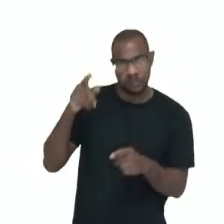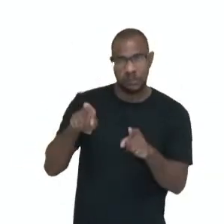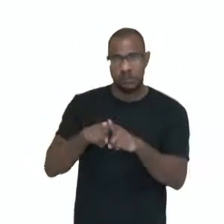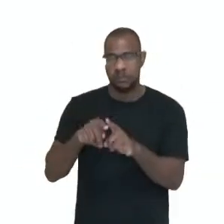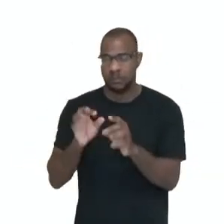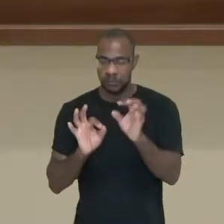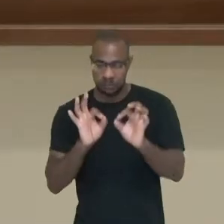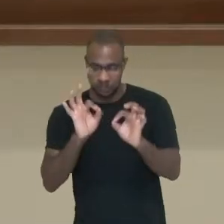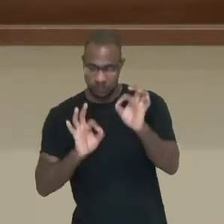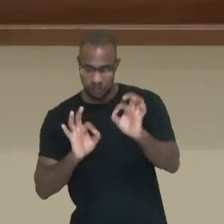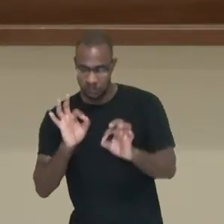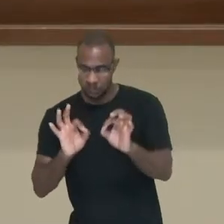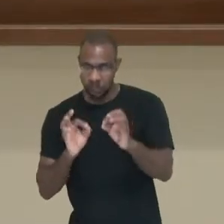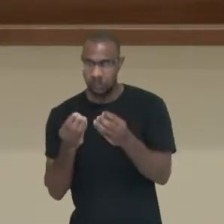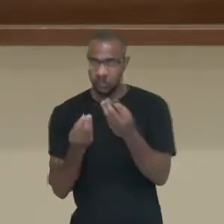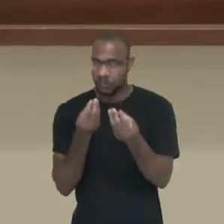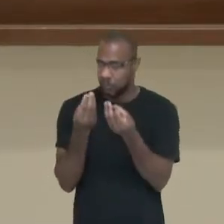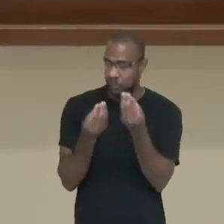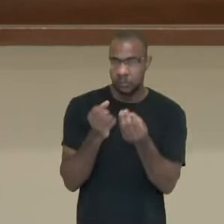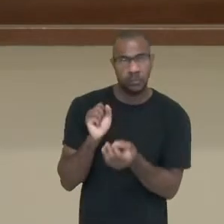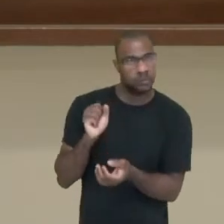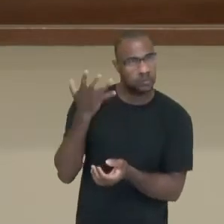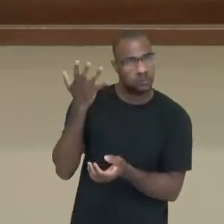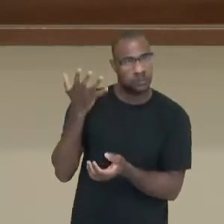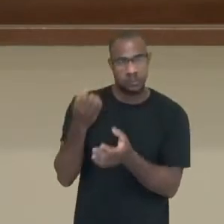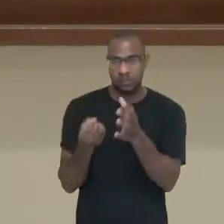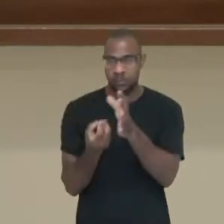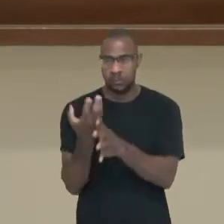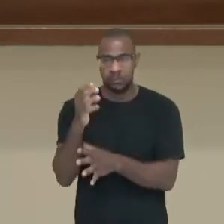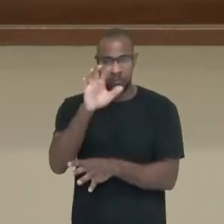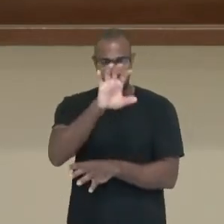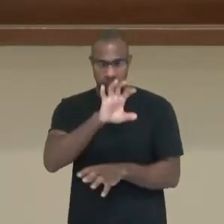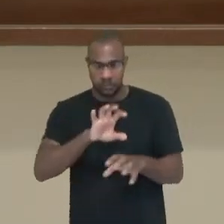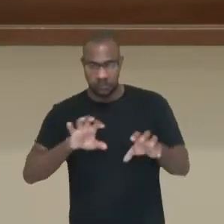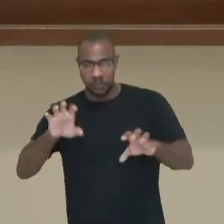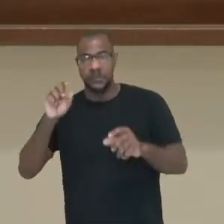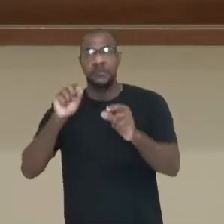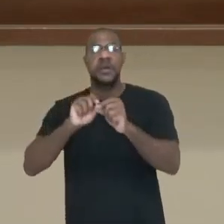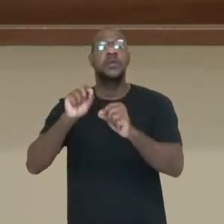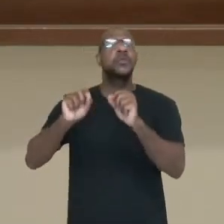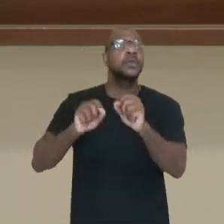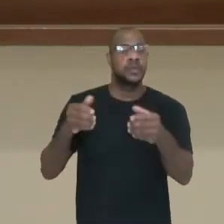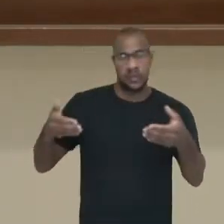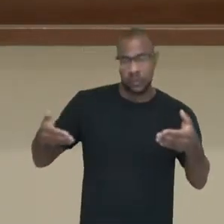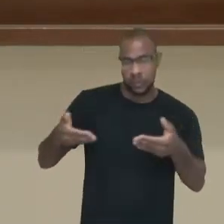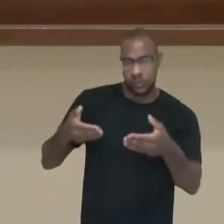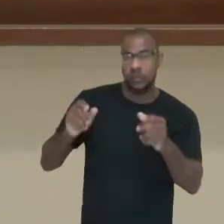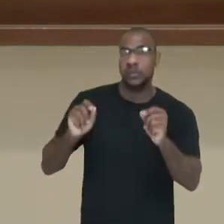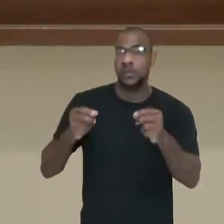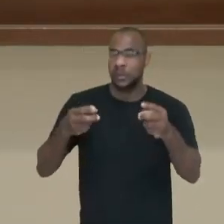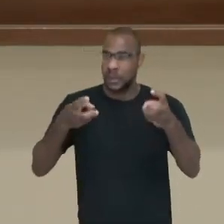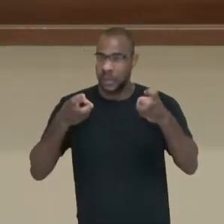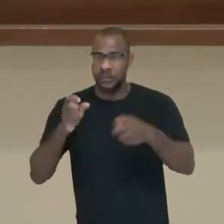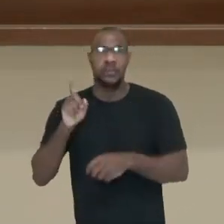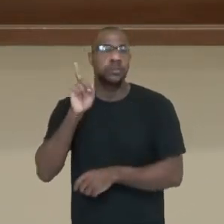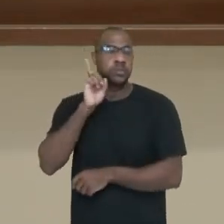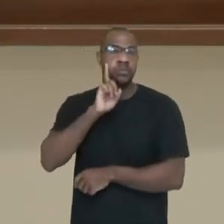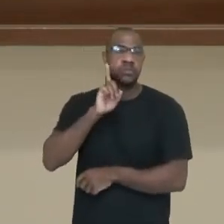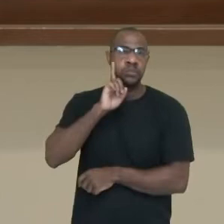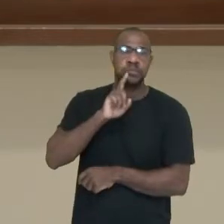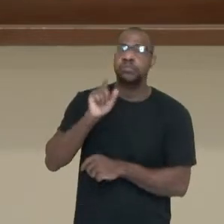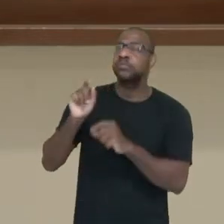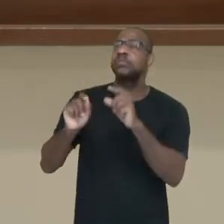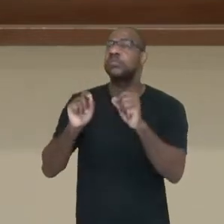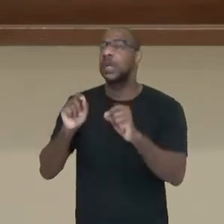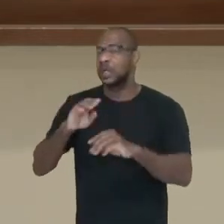organizada e estudada em muitos critérios, faz com que literalmente hoje a gente observe Estados Unidos e remeta à